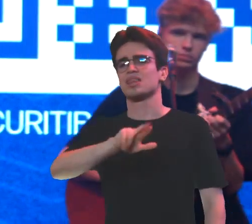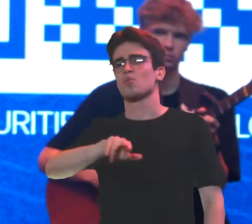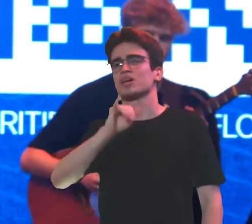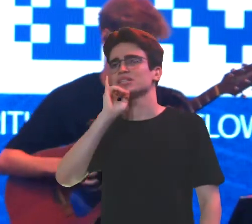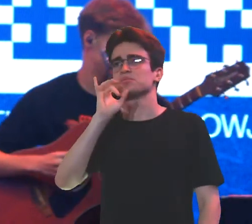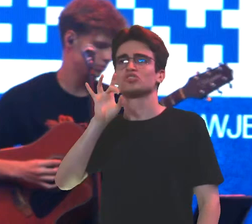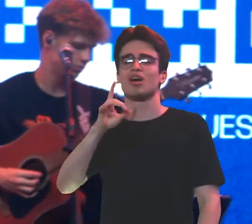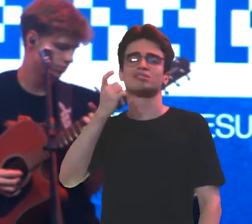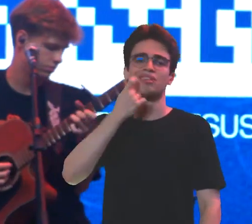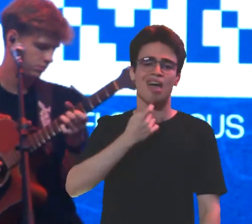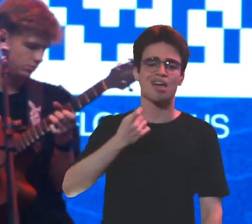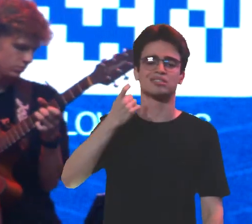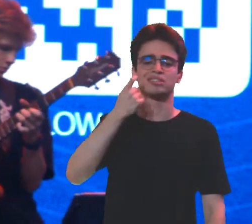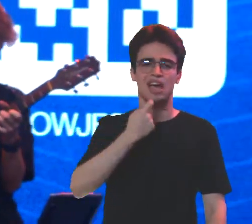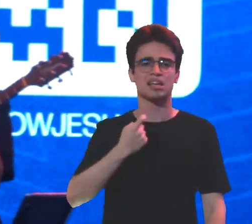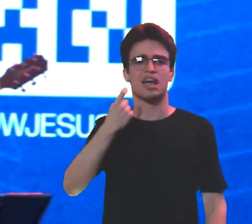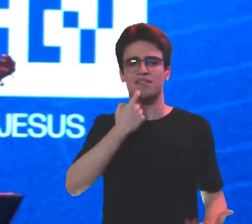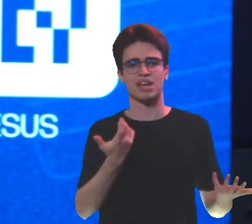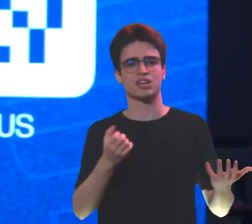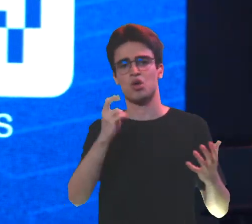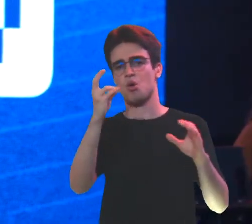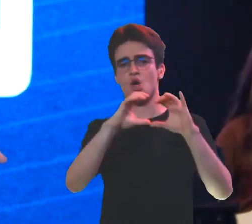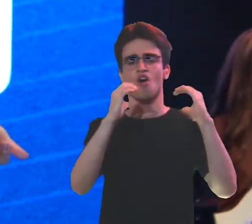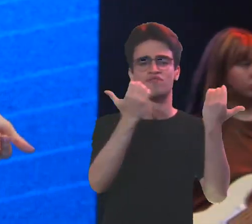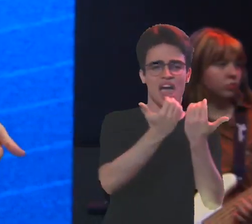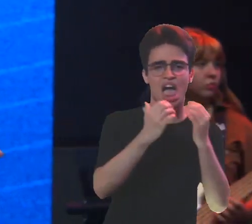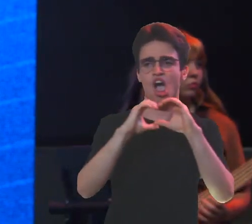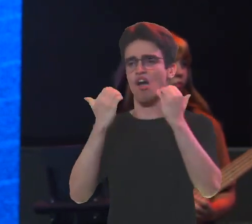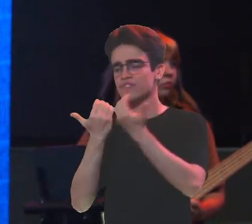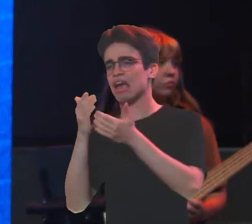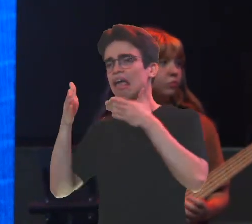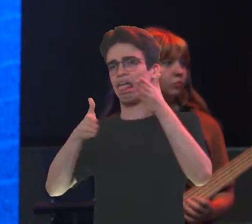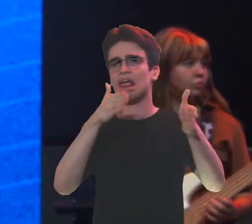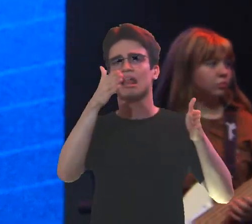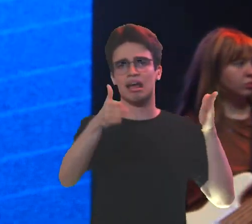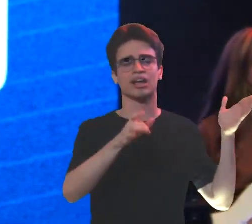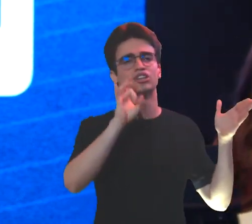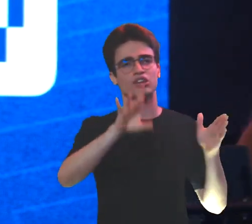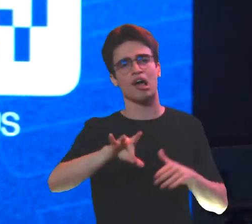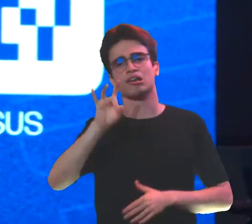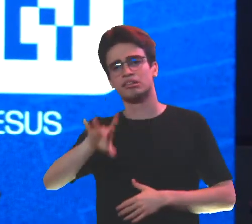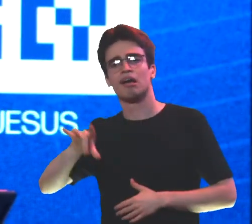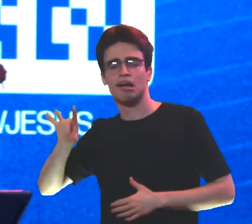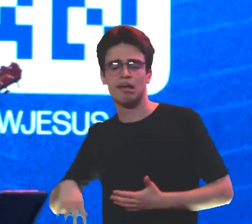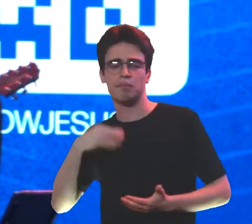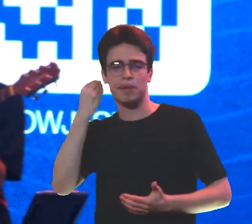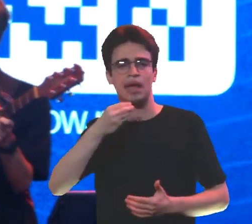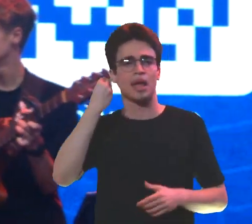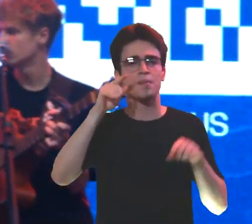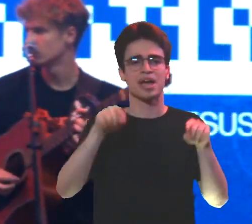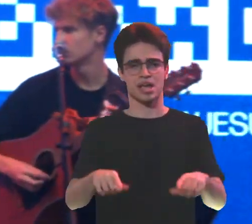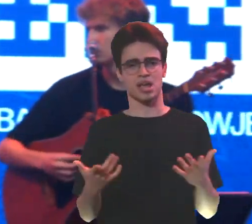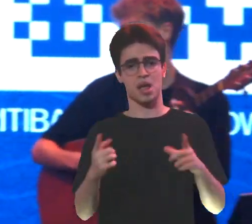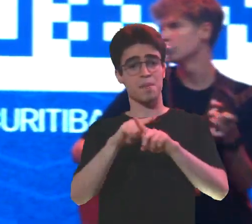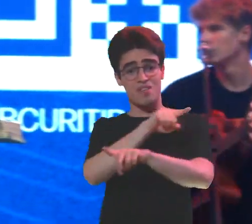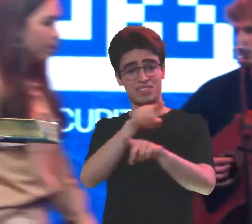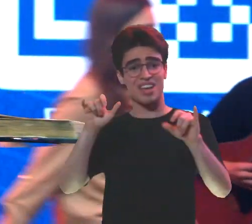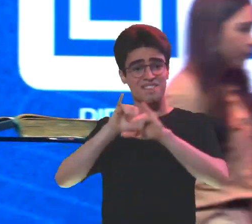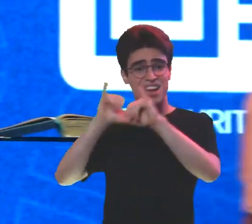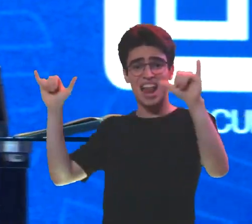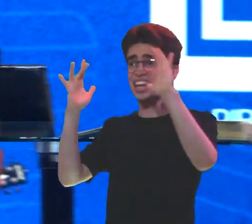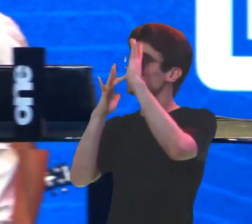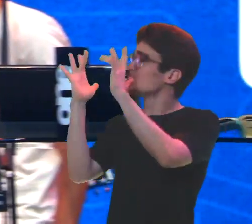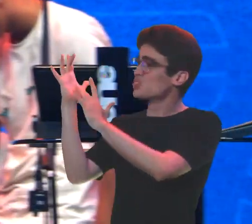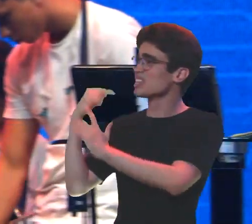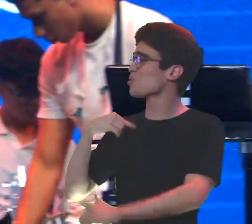em sexta-feira, que não vão viver de conferência em conferência ou de acampamento em acampamento, mas aqueles que vão falar: Jesus, eu não vou